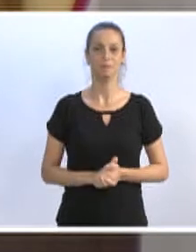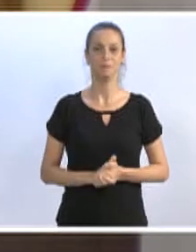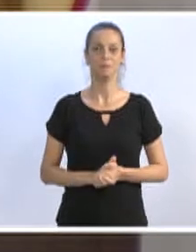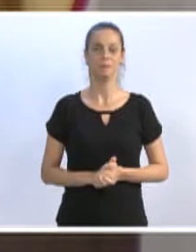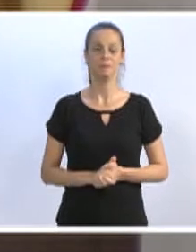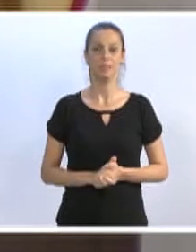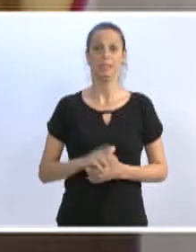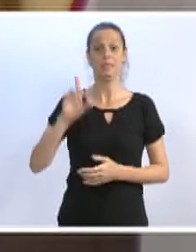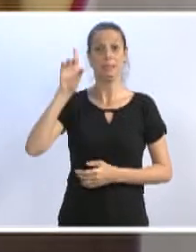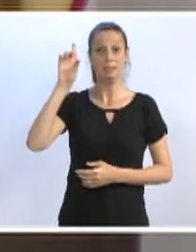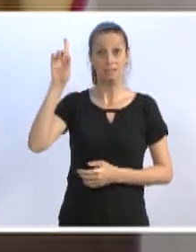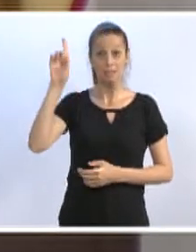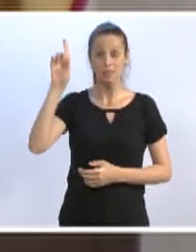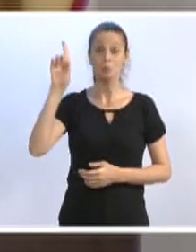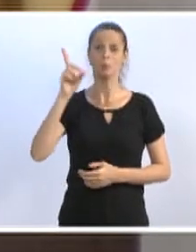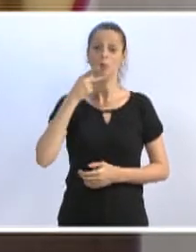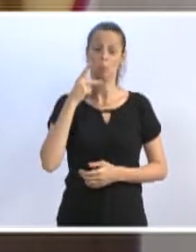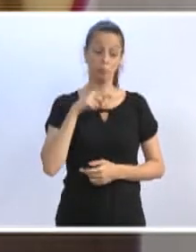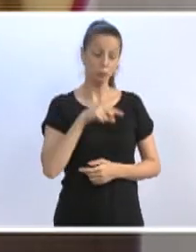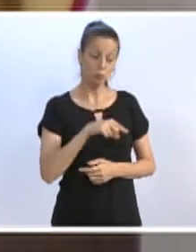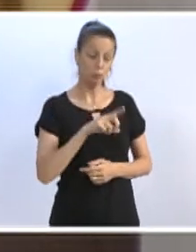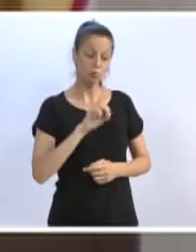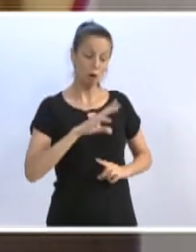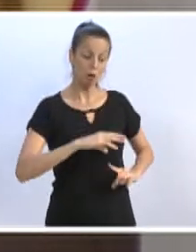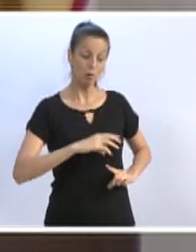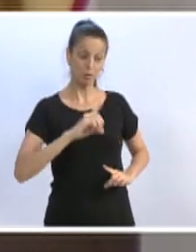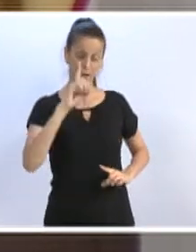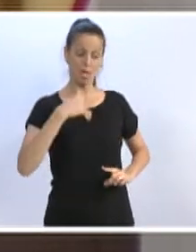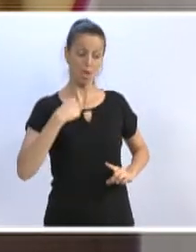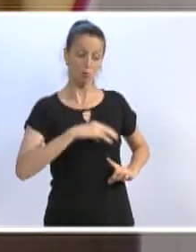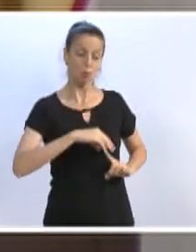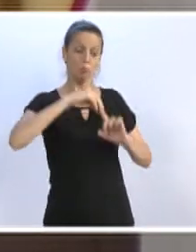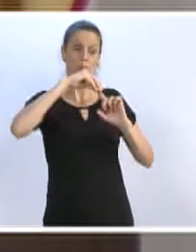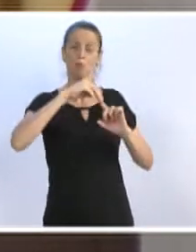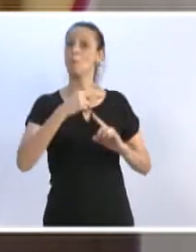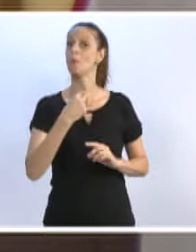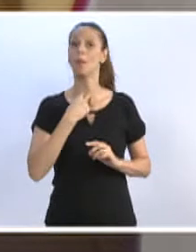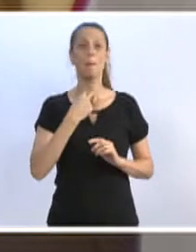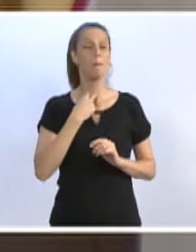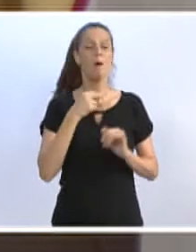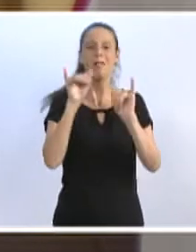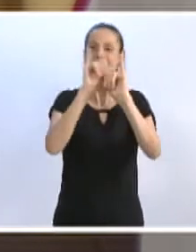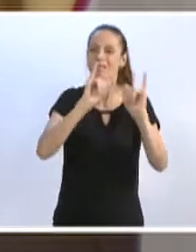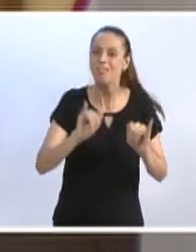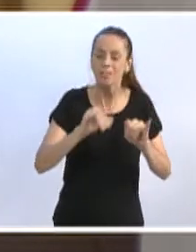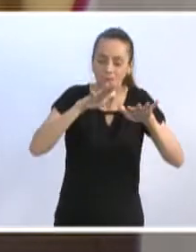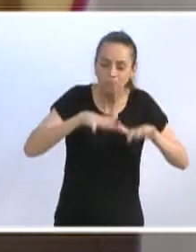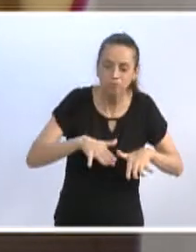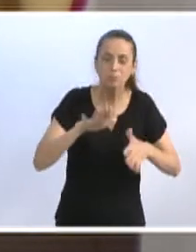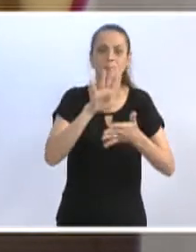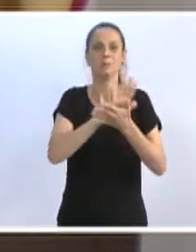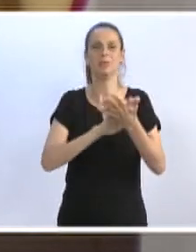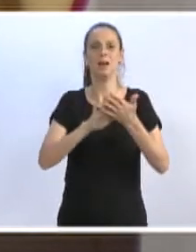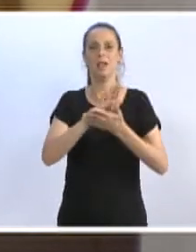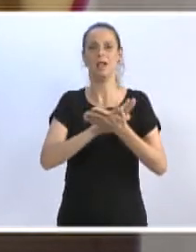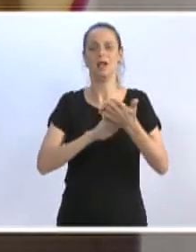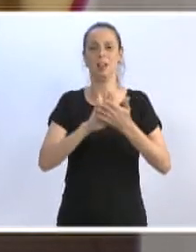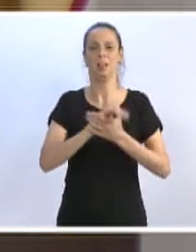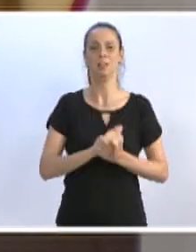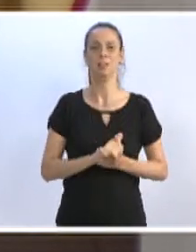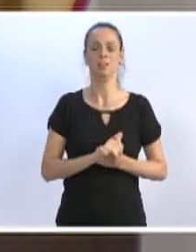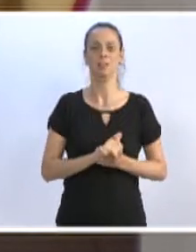terás outros deuses além de mim. Não terás ídolos. Não terás